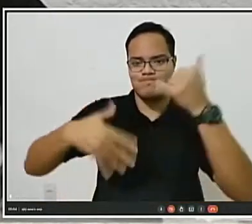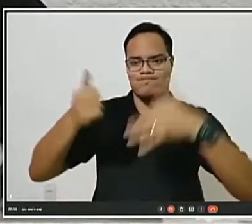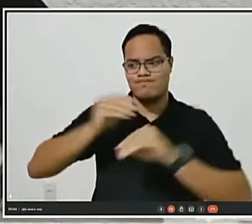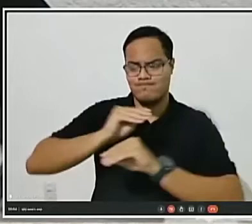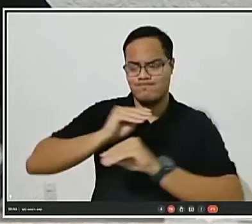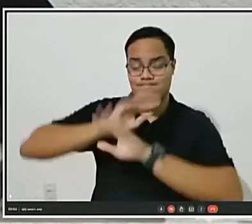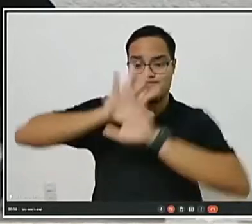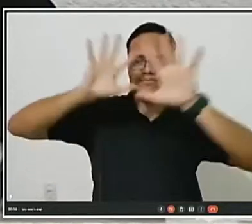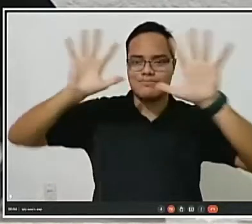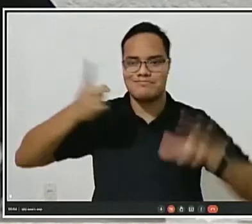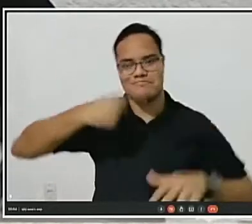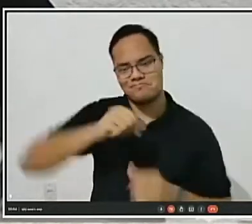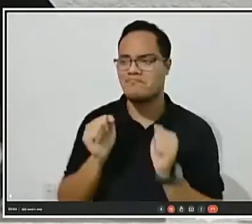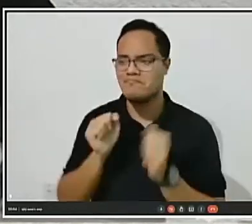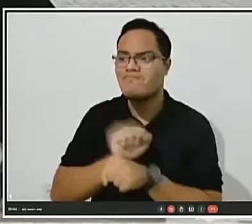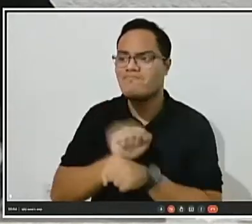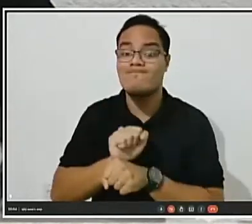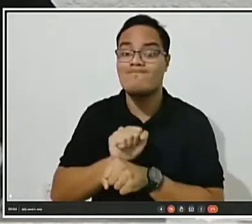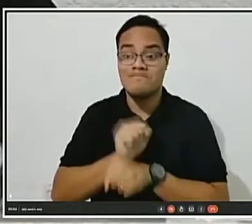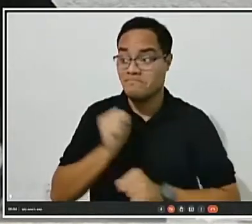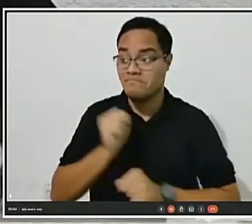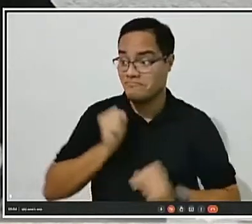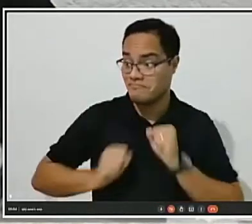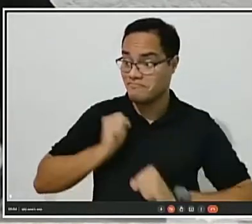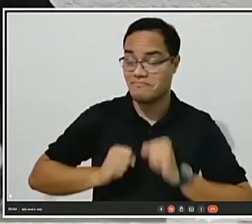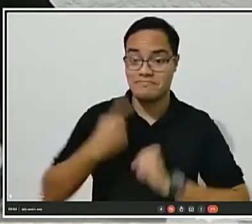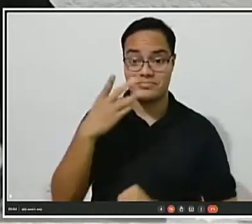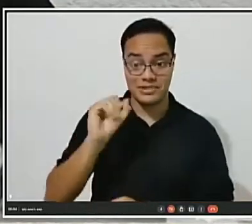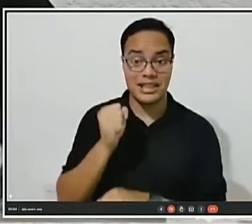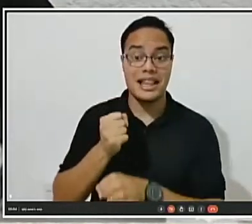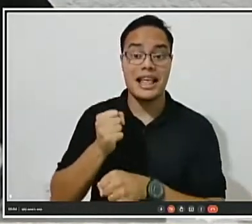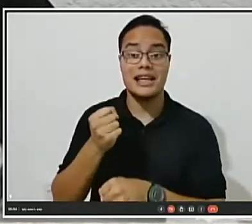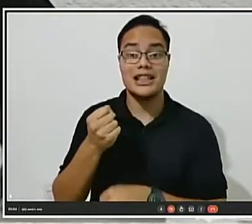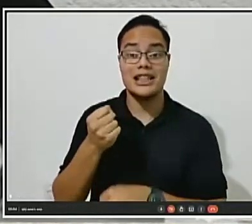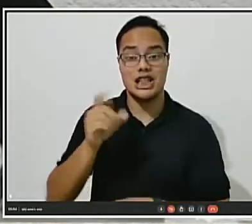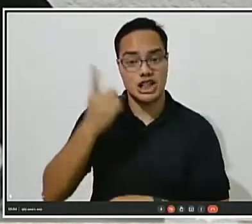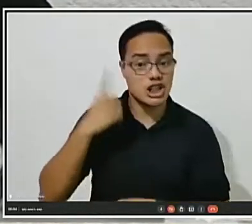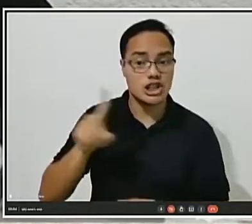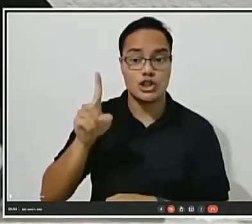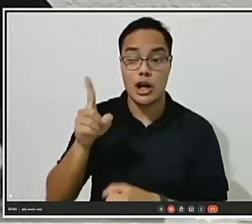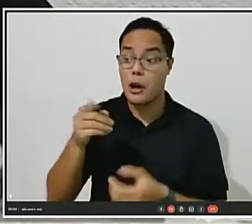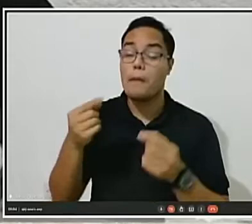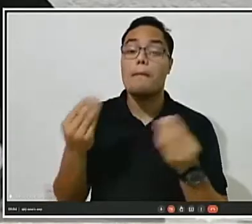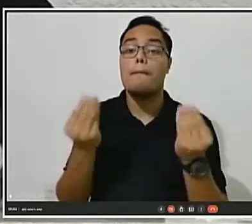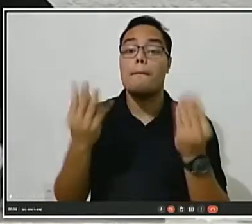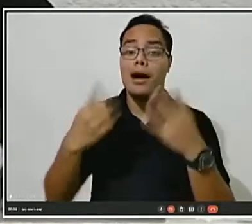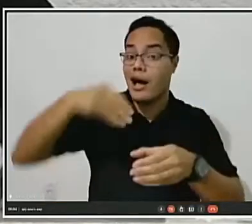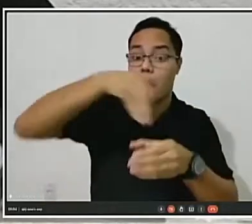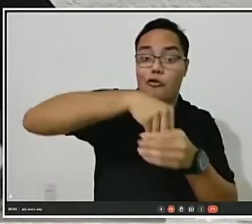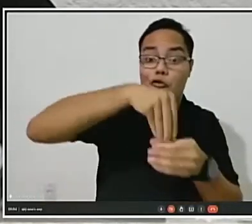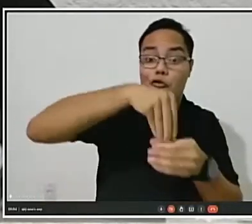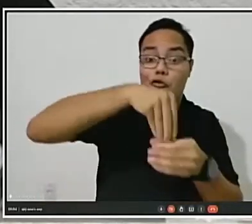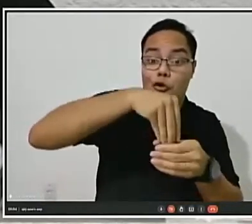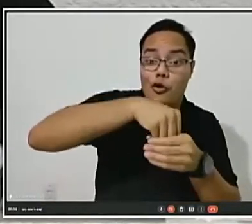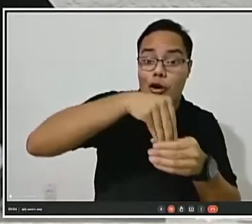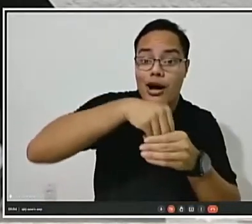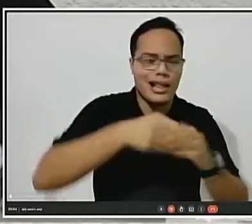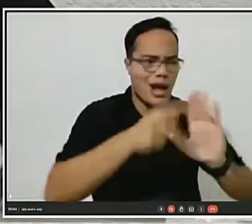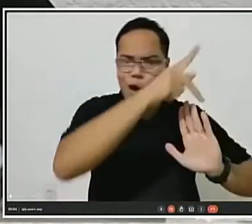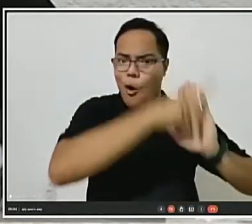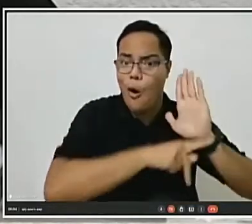para que seja colocado em votação esse tão importante projeto que tanto aflige